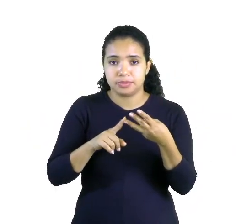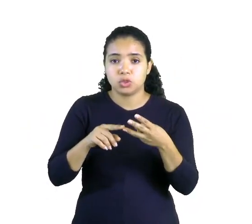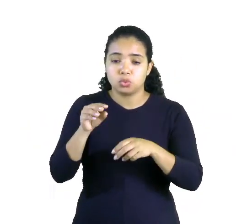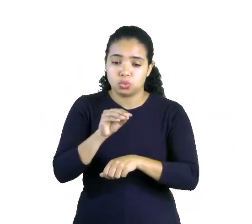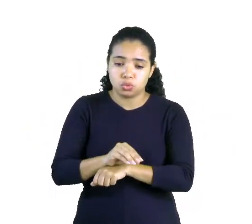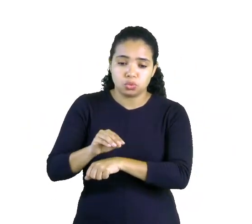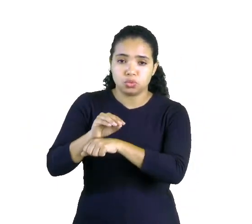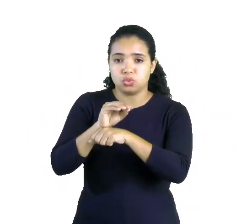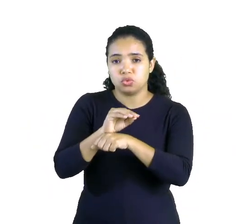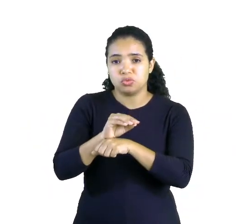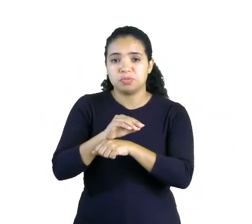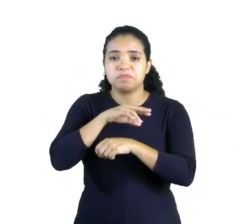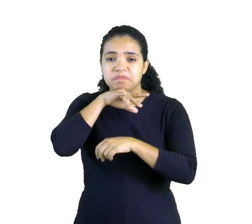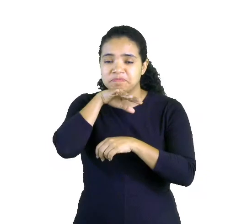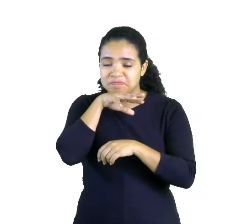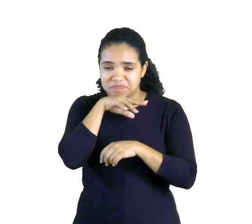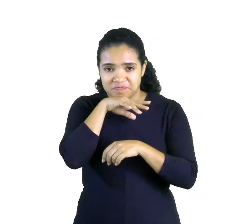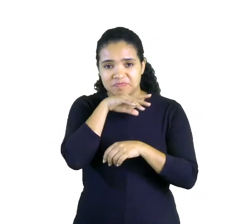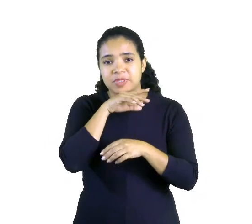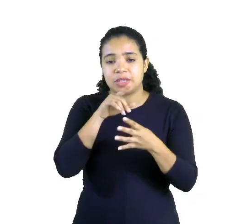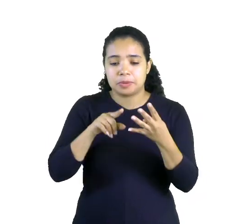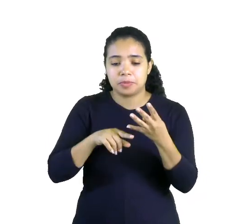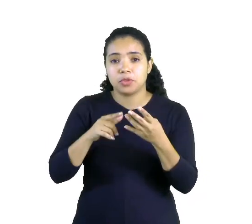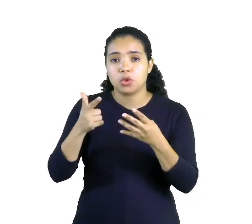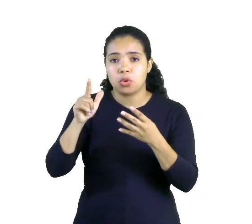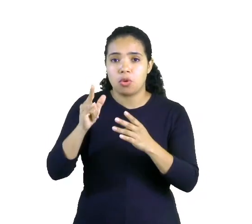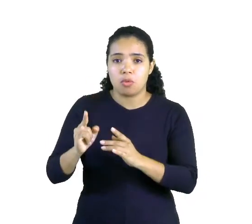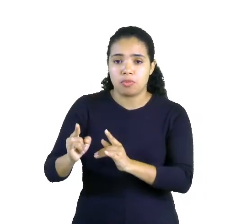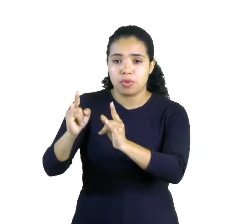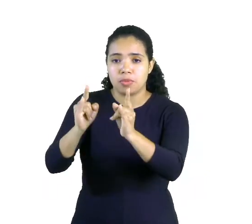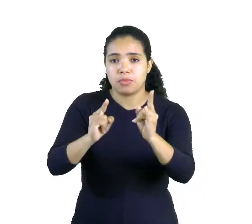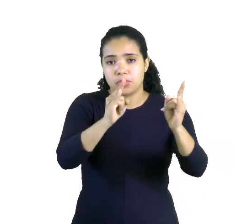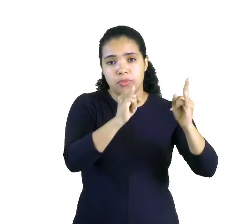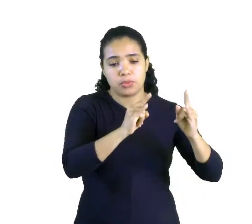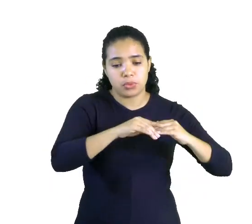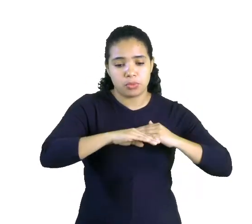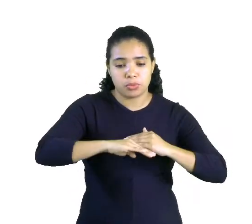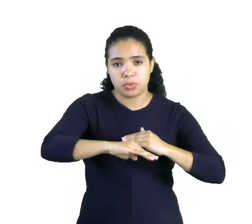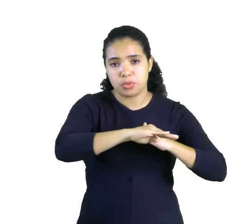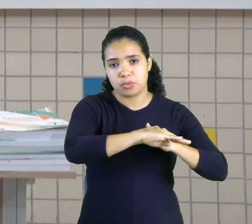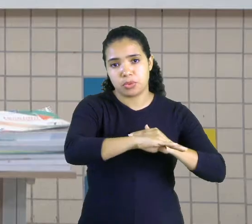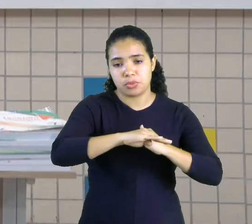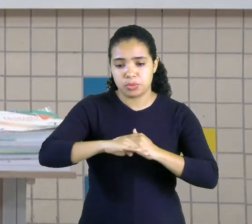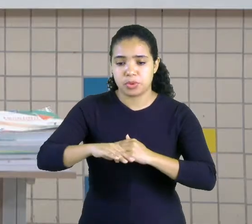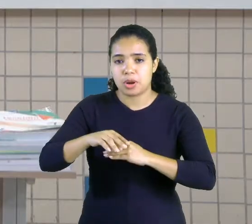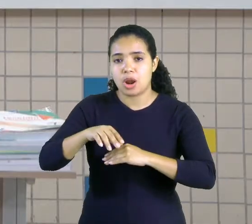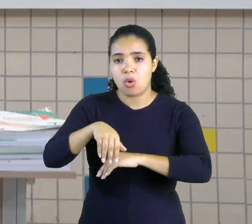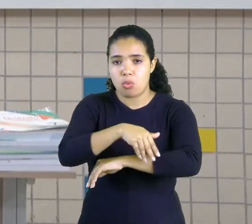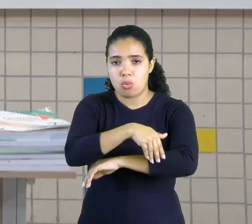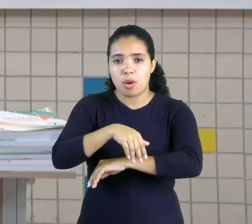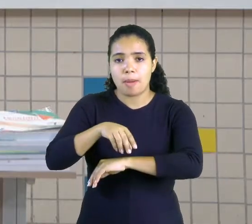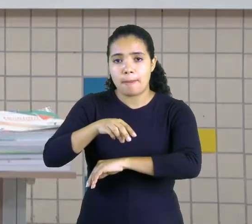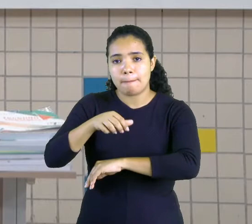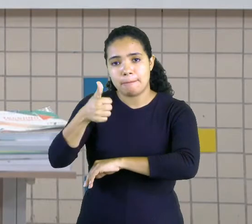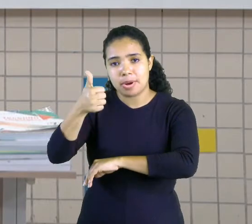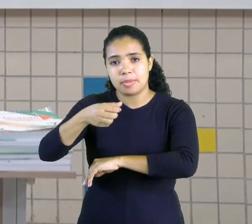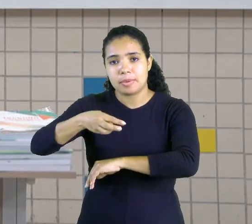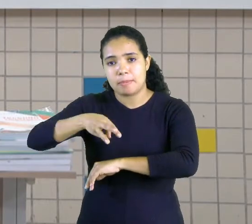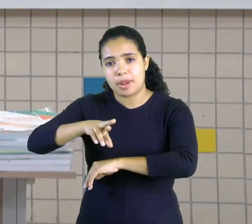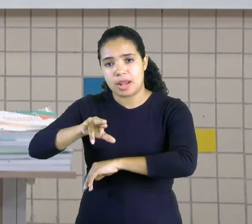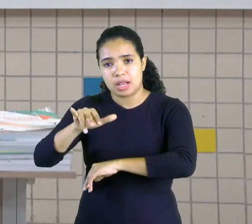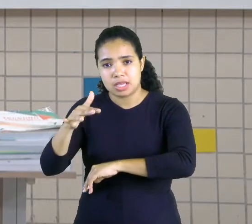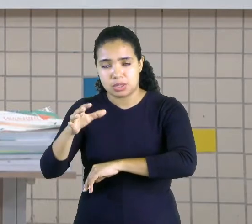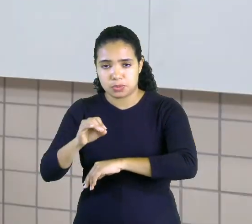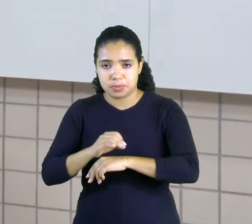conservação do prédio e a outras obras de calçamento da rua 1º de Março. Fizemos a leitura da notícia,